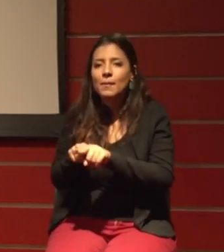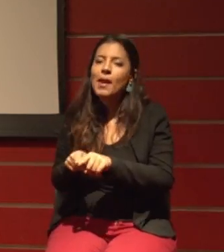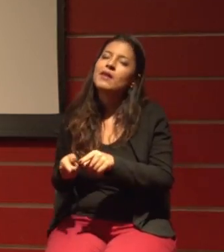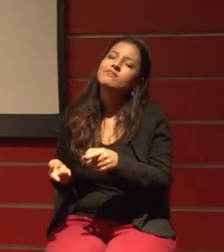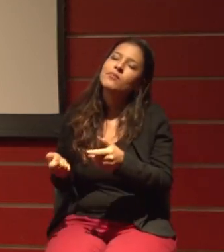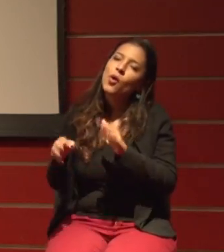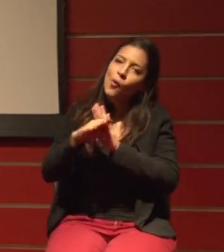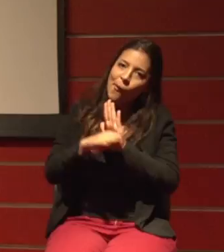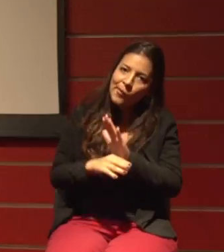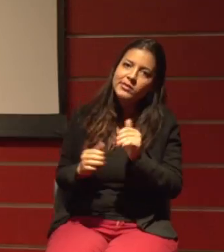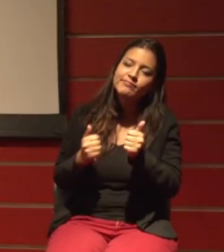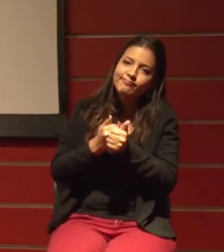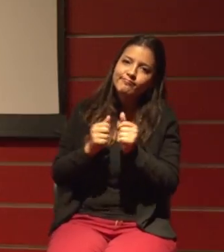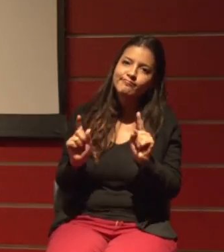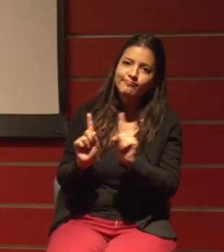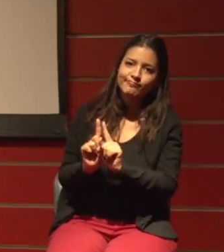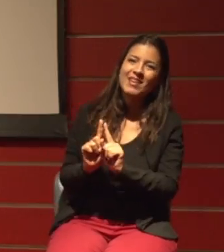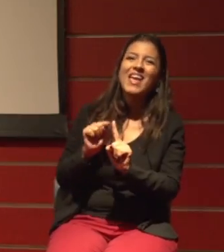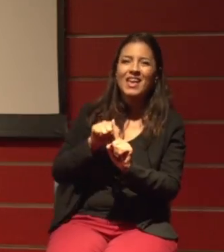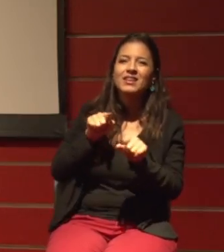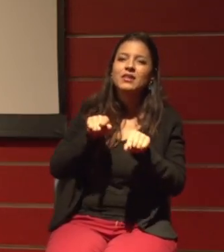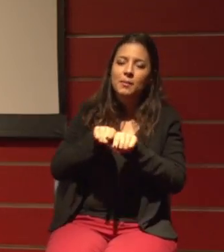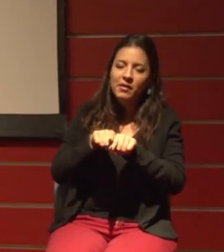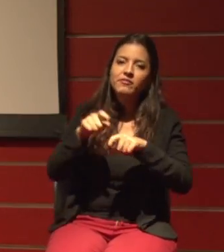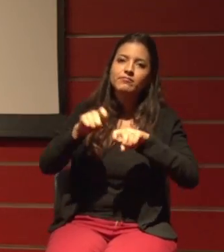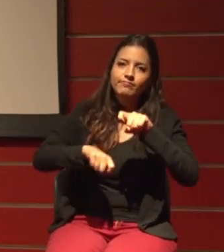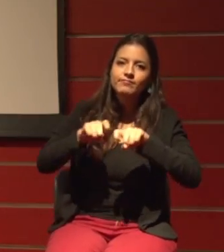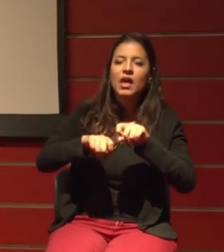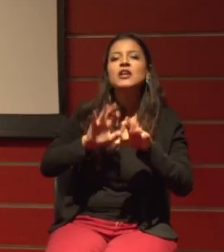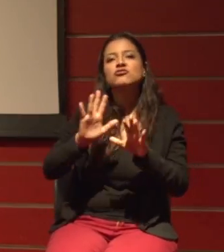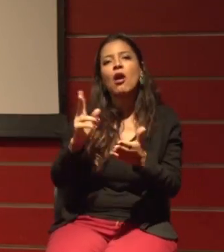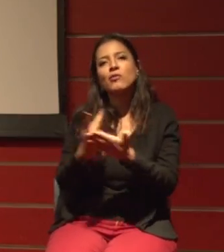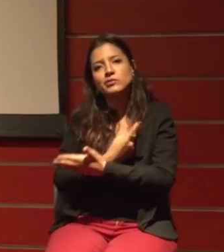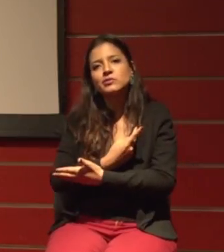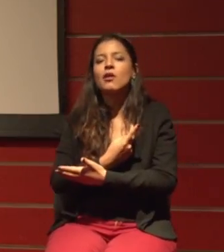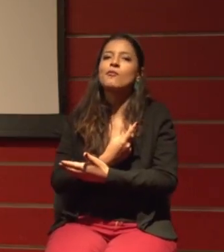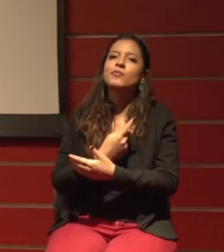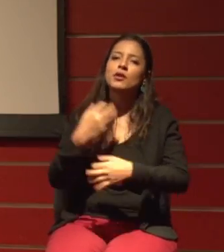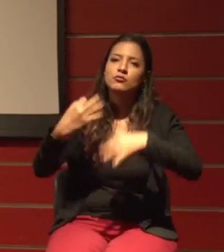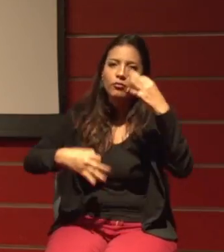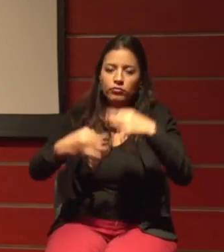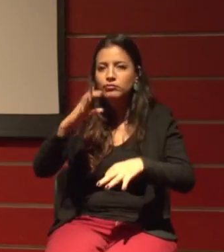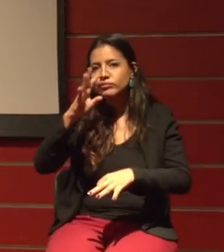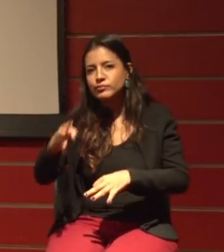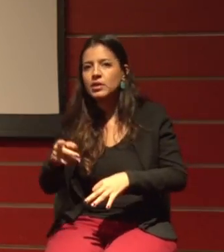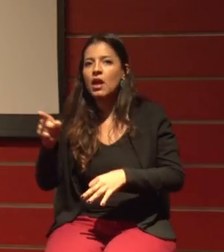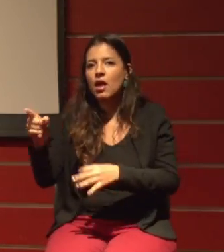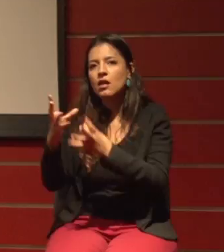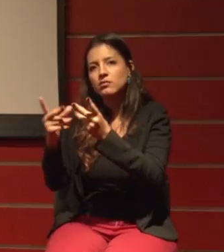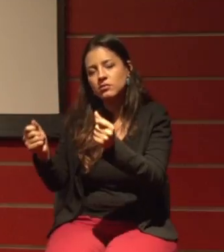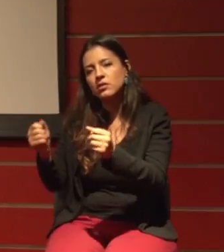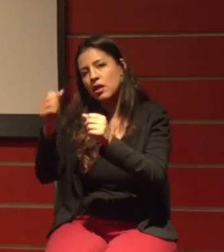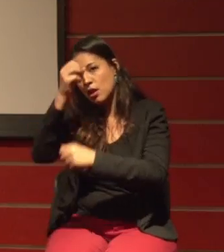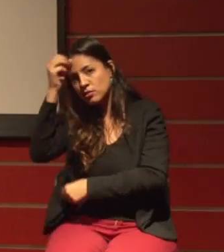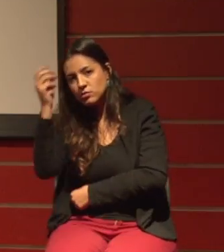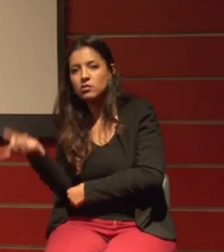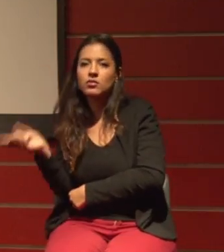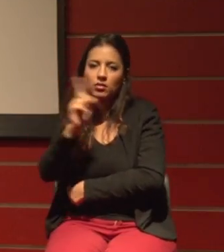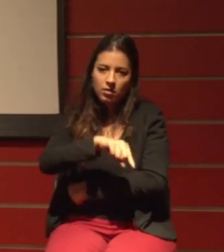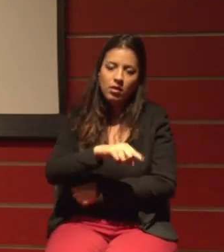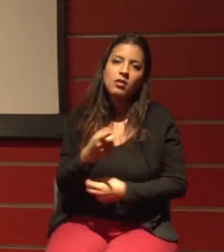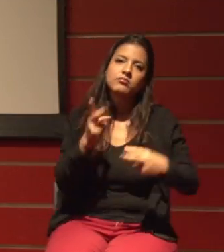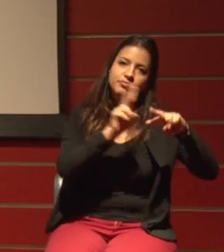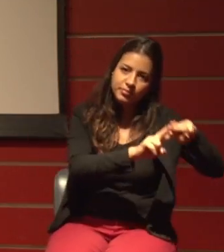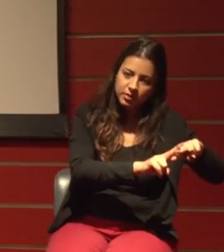de Parker Jean celestin que teve Idas e Vindas na justiça com absolvição de Parker condenação e posterior liberação do celestin e